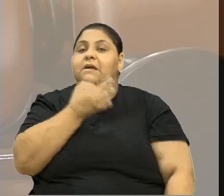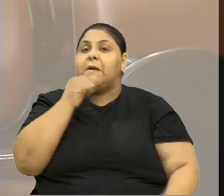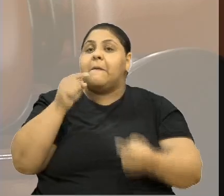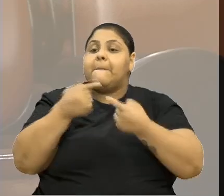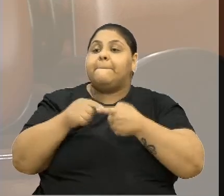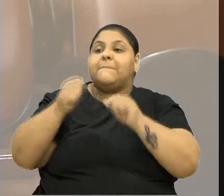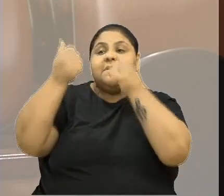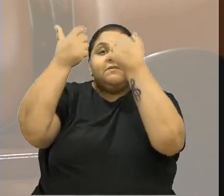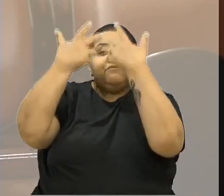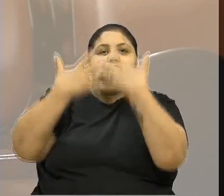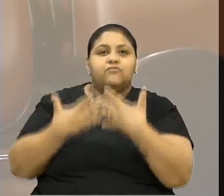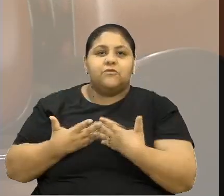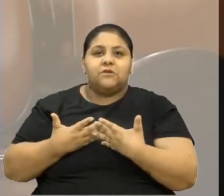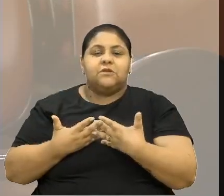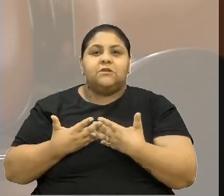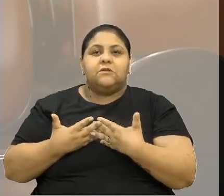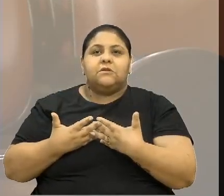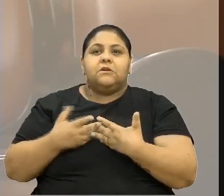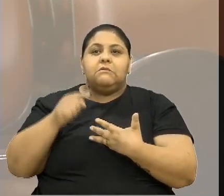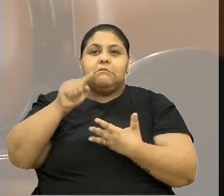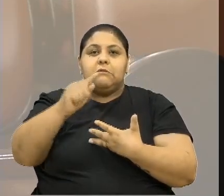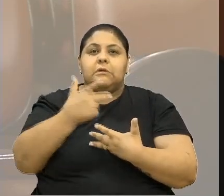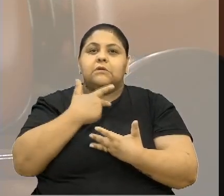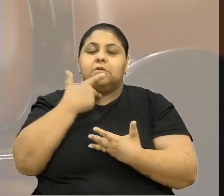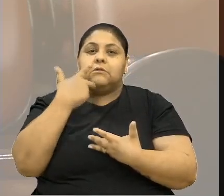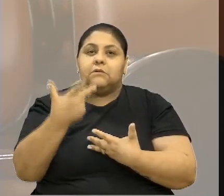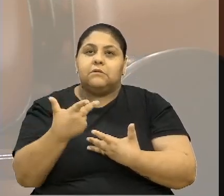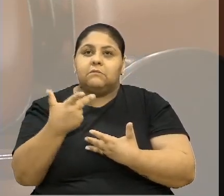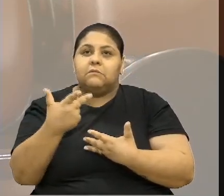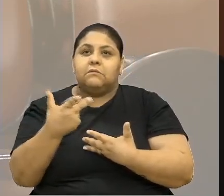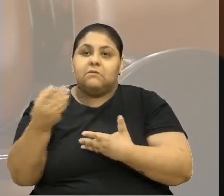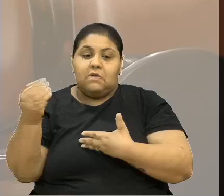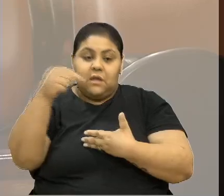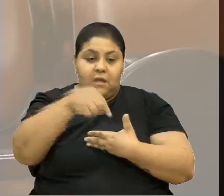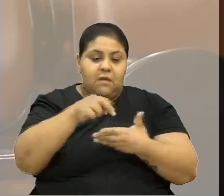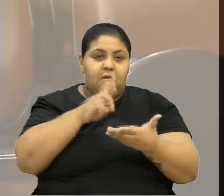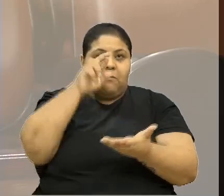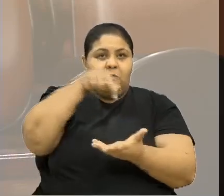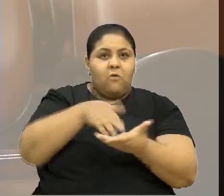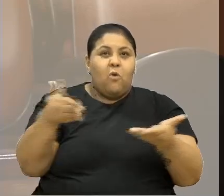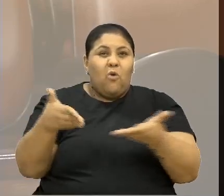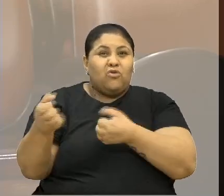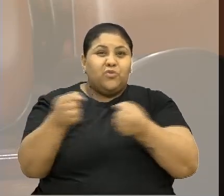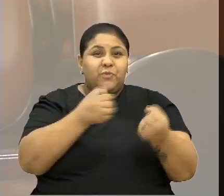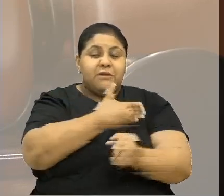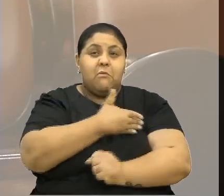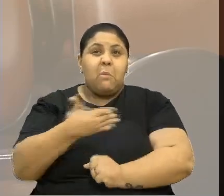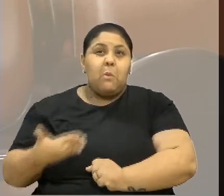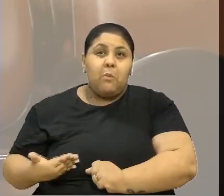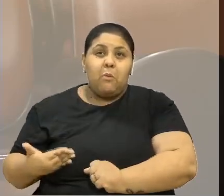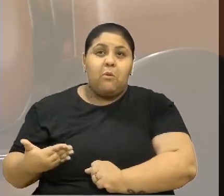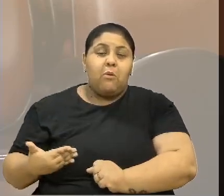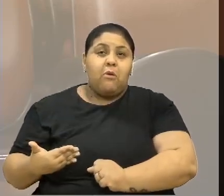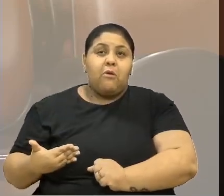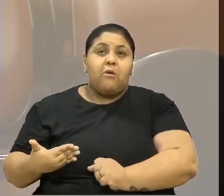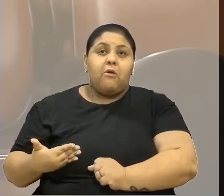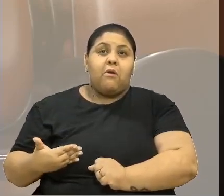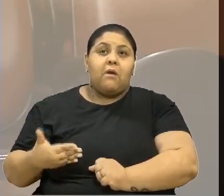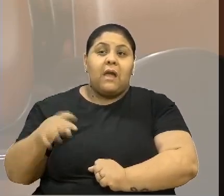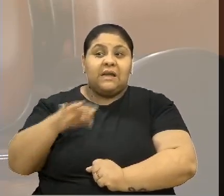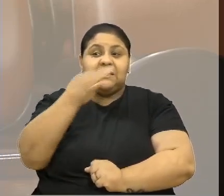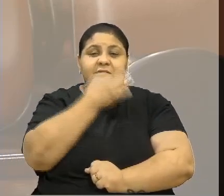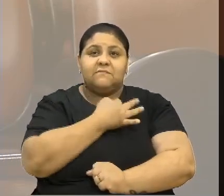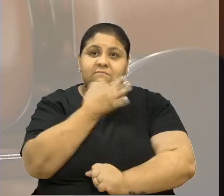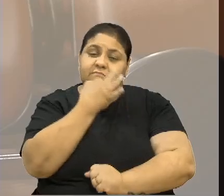vereador, a sua fala para a realidade. Hoje o poder público de Caxias do